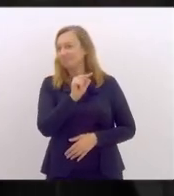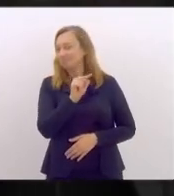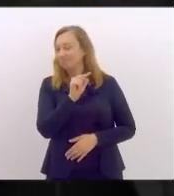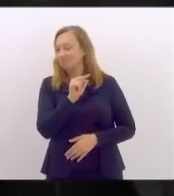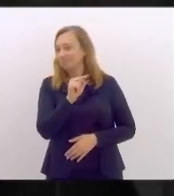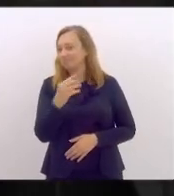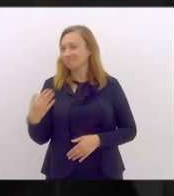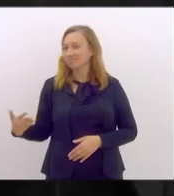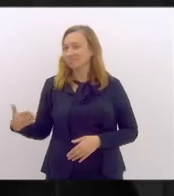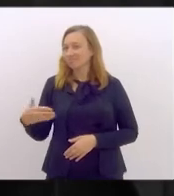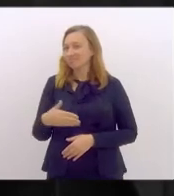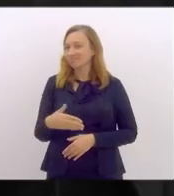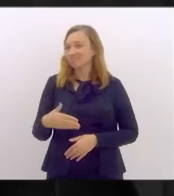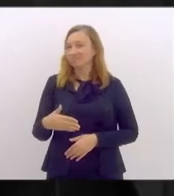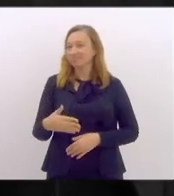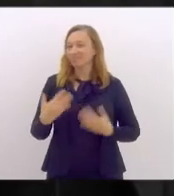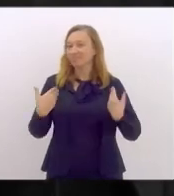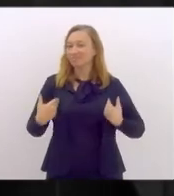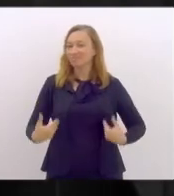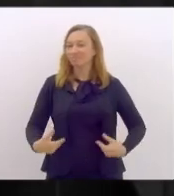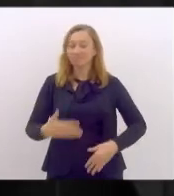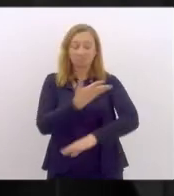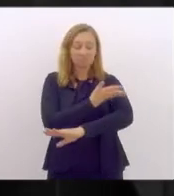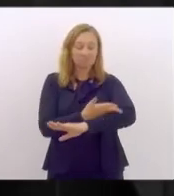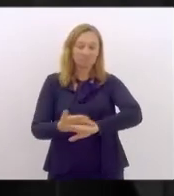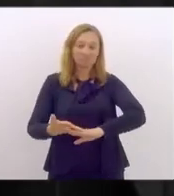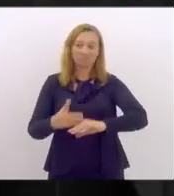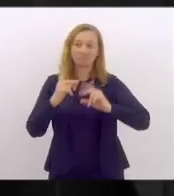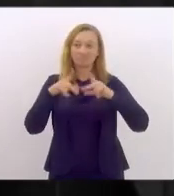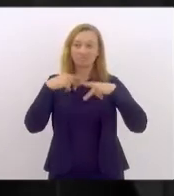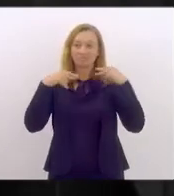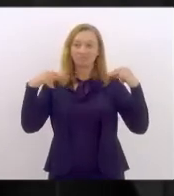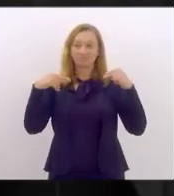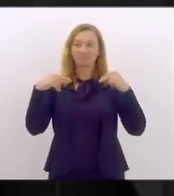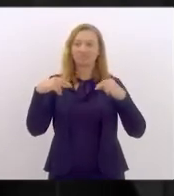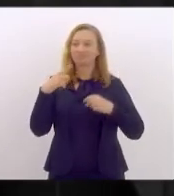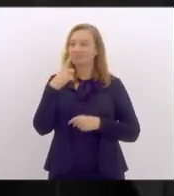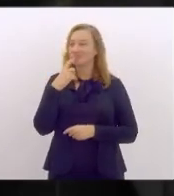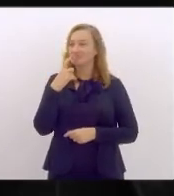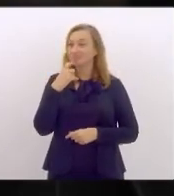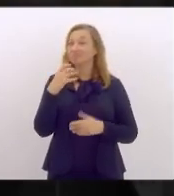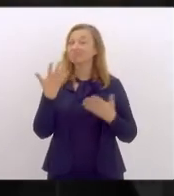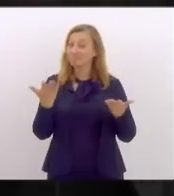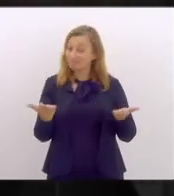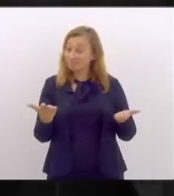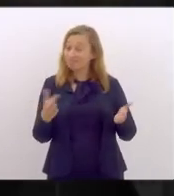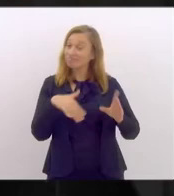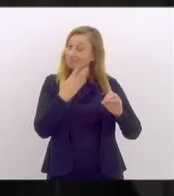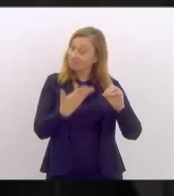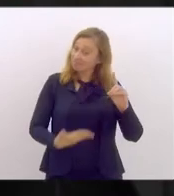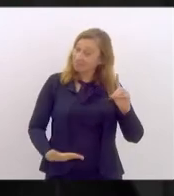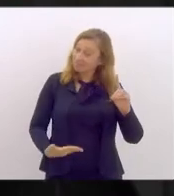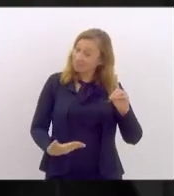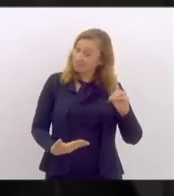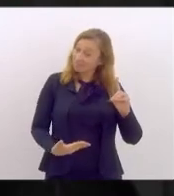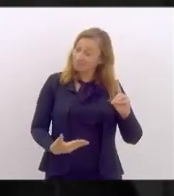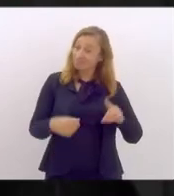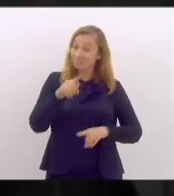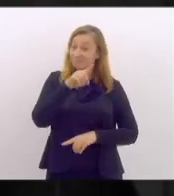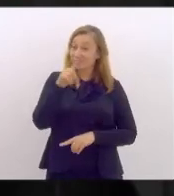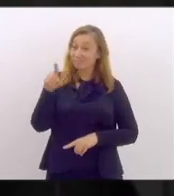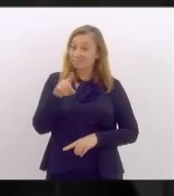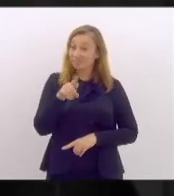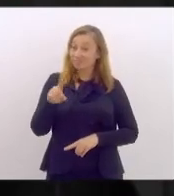te terno branco um gravata vermelha porque aí estaria homenageando o Zé